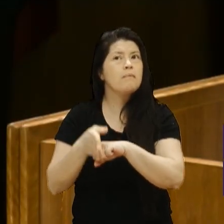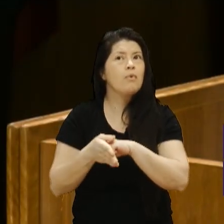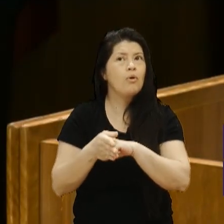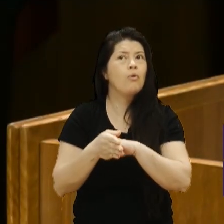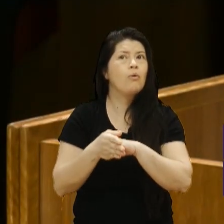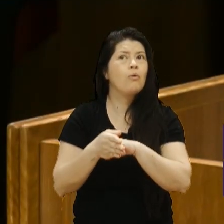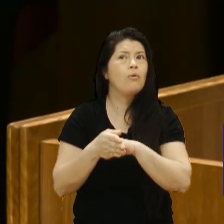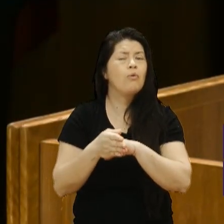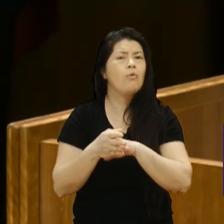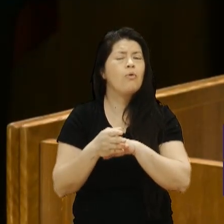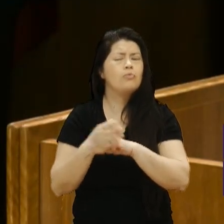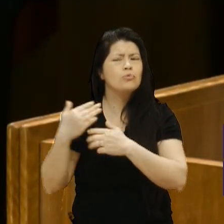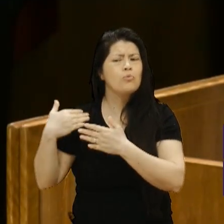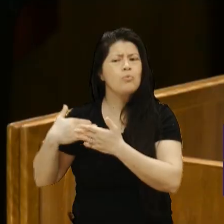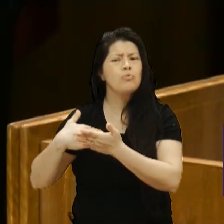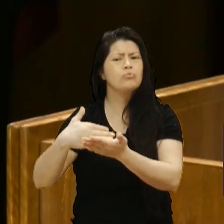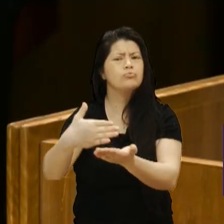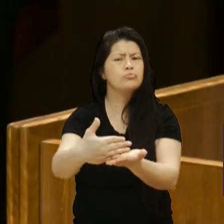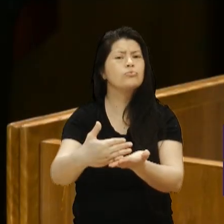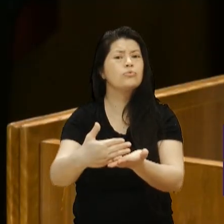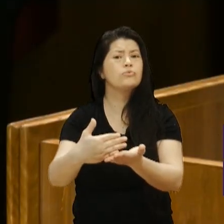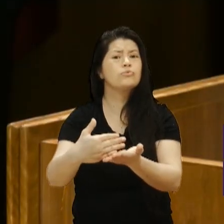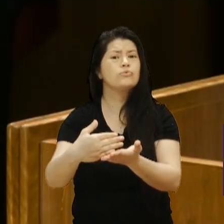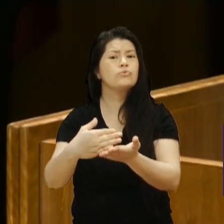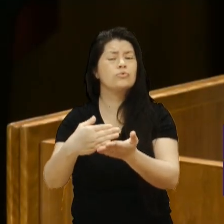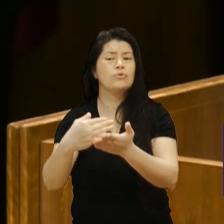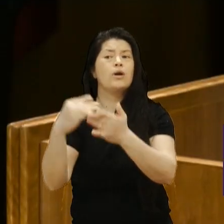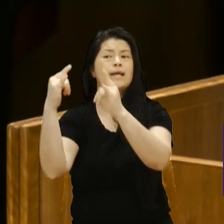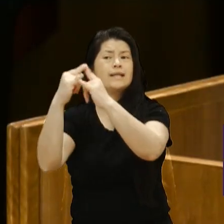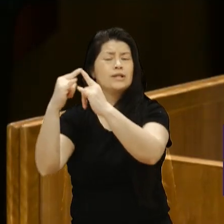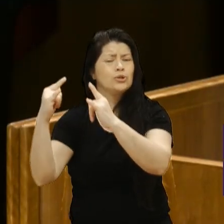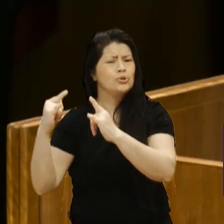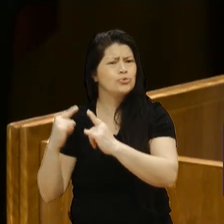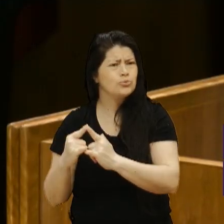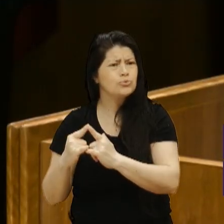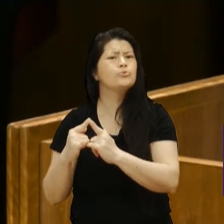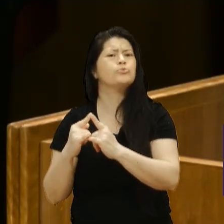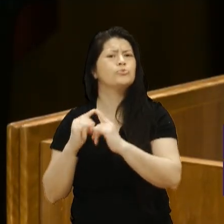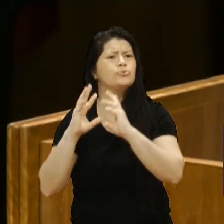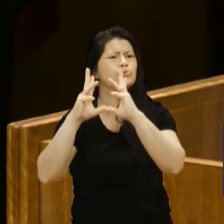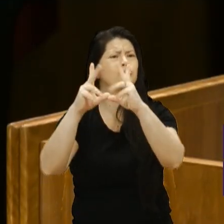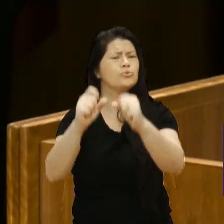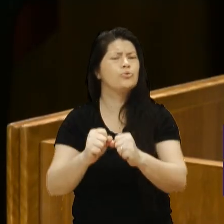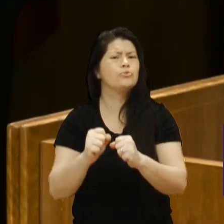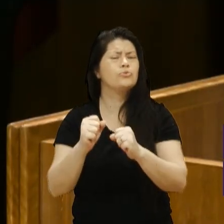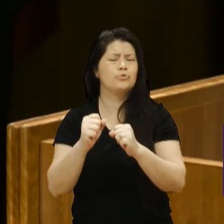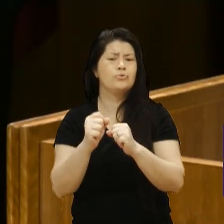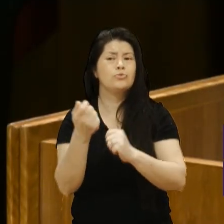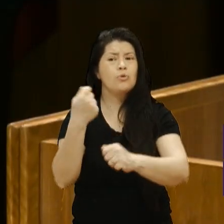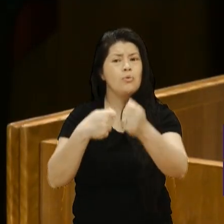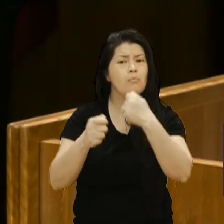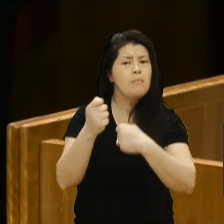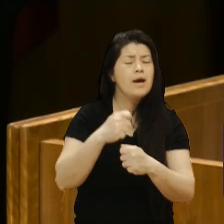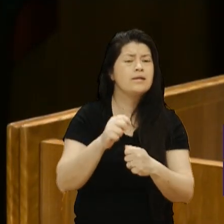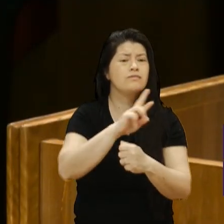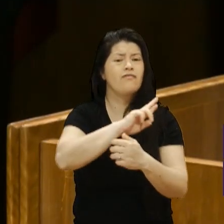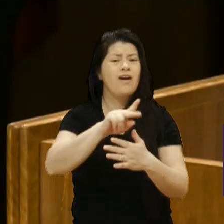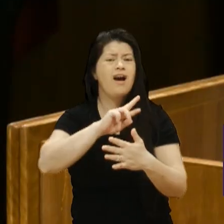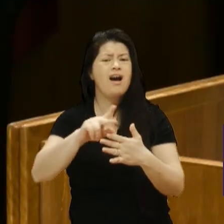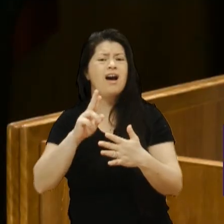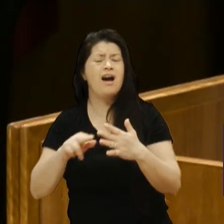do momento da vida de todos nós, de todas as indústrias, não tenho sombra de dúvidas, de todos os comércios, de todos os serviços.